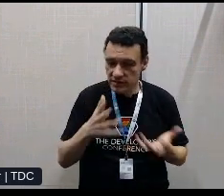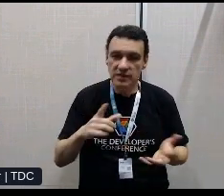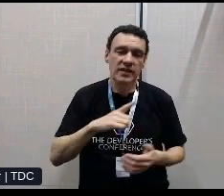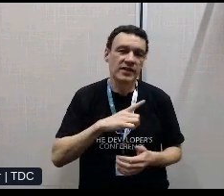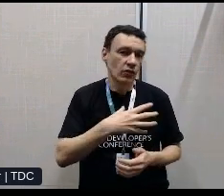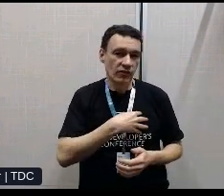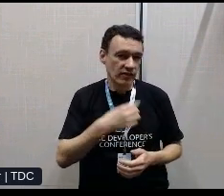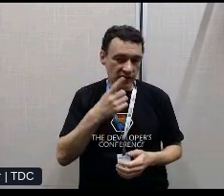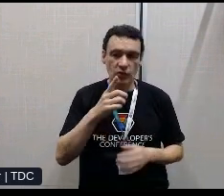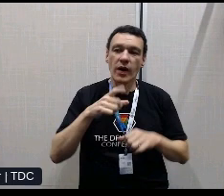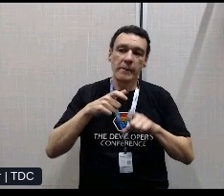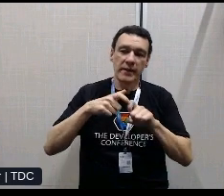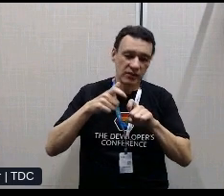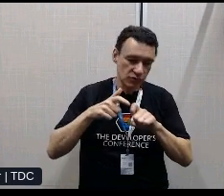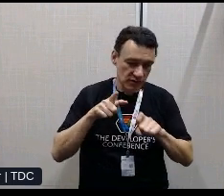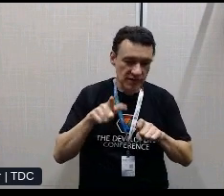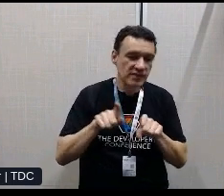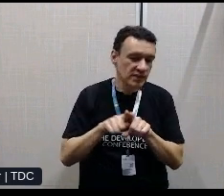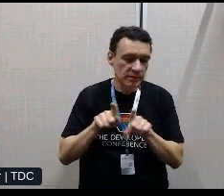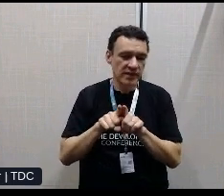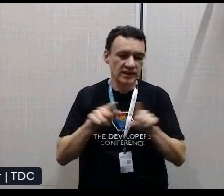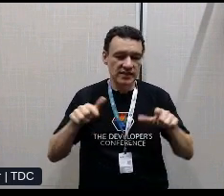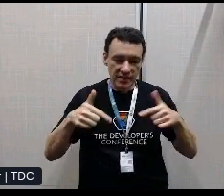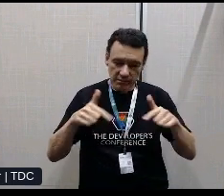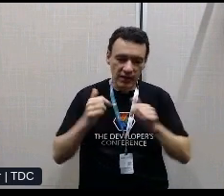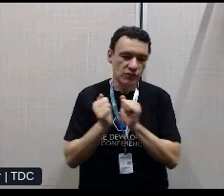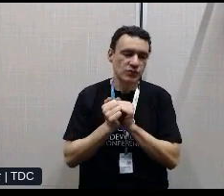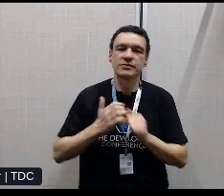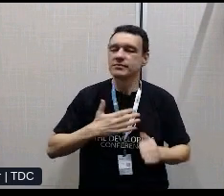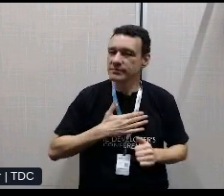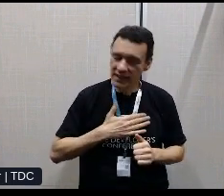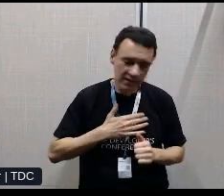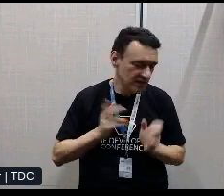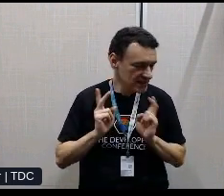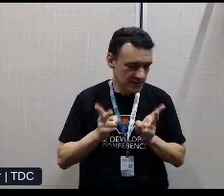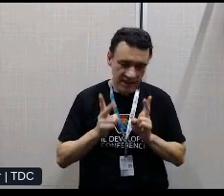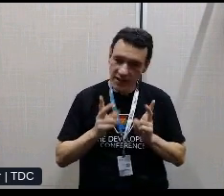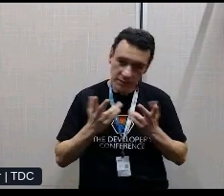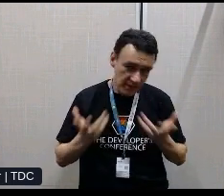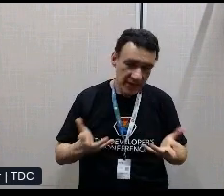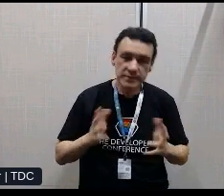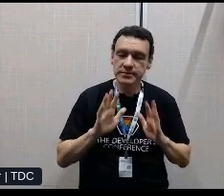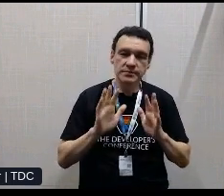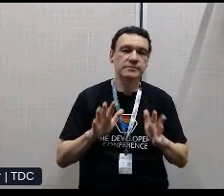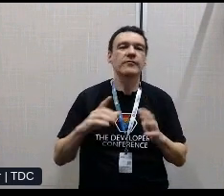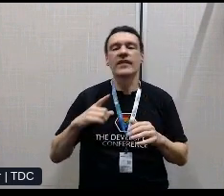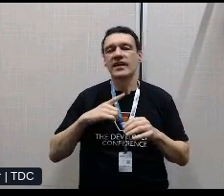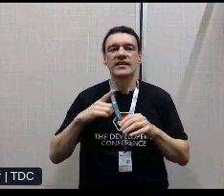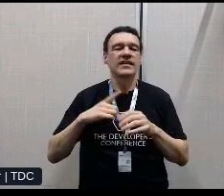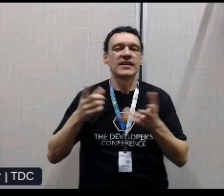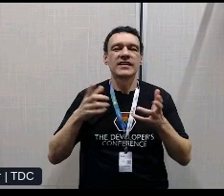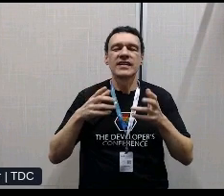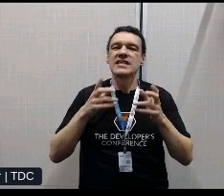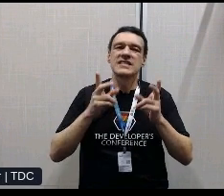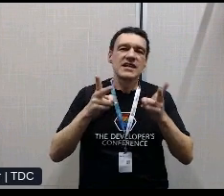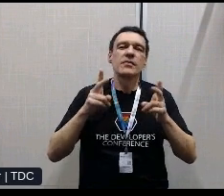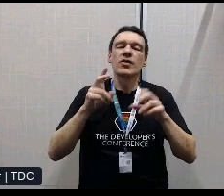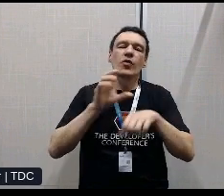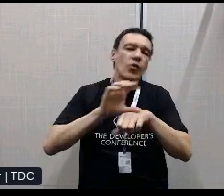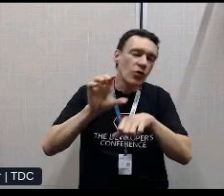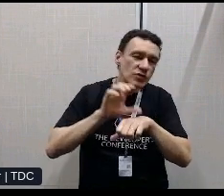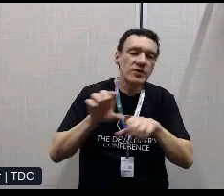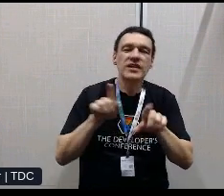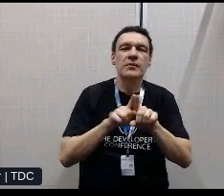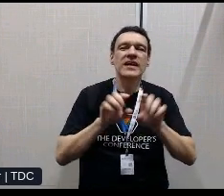doutora e trabalha bastante também aí comigo em cursos superiores de tecnologia e ensino à distância. Tá